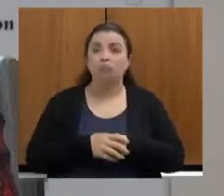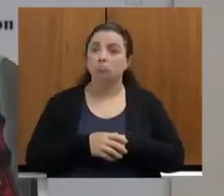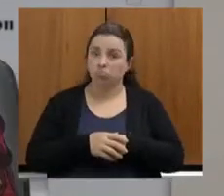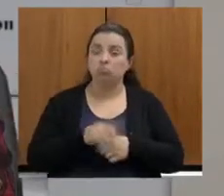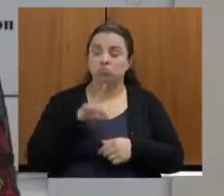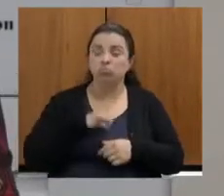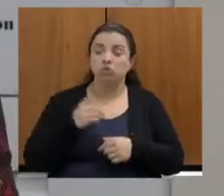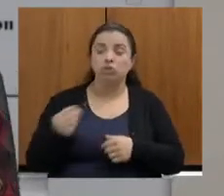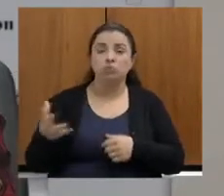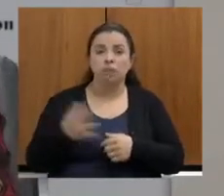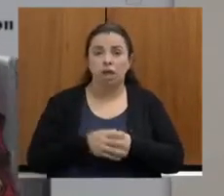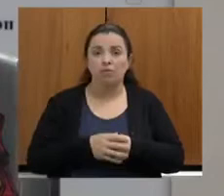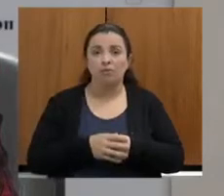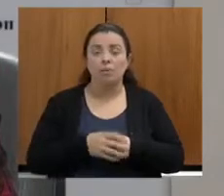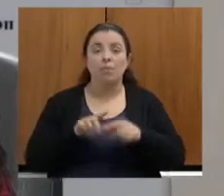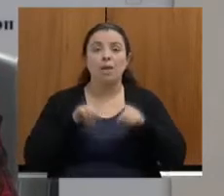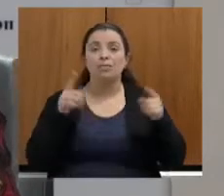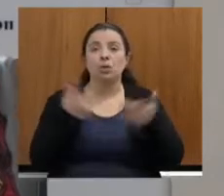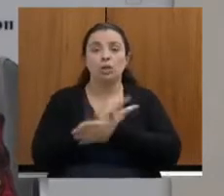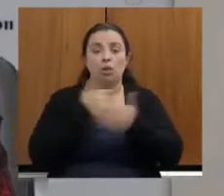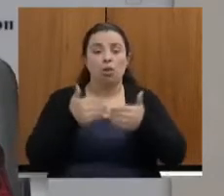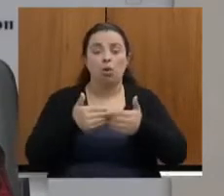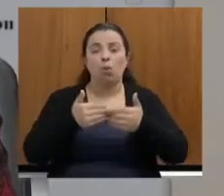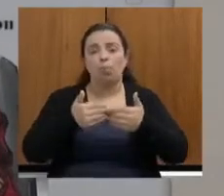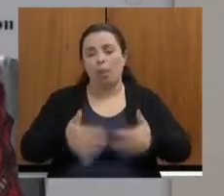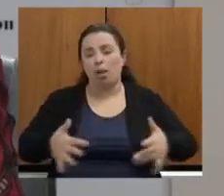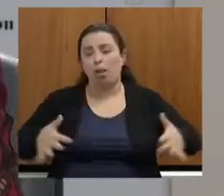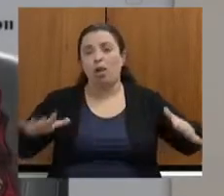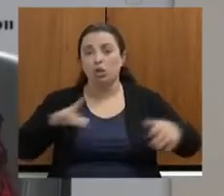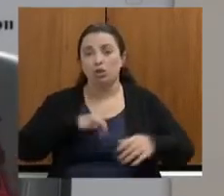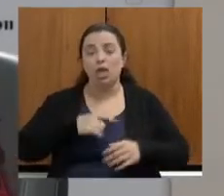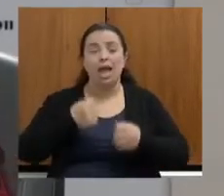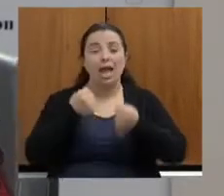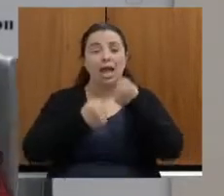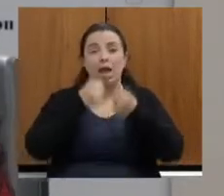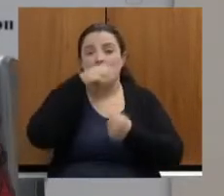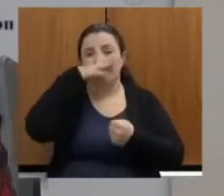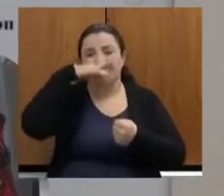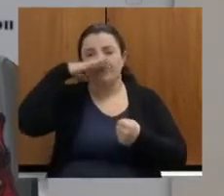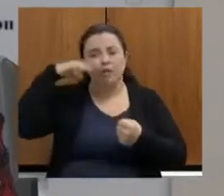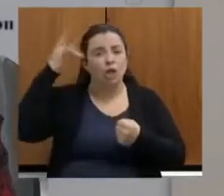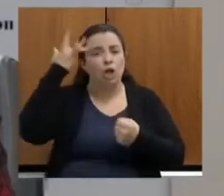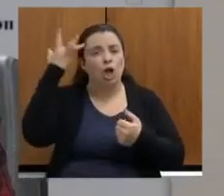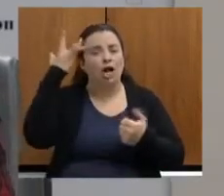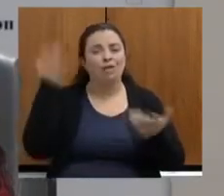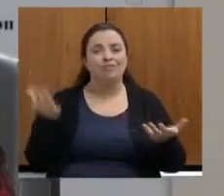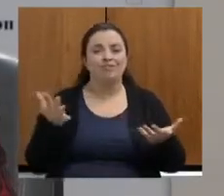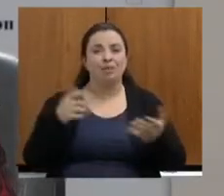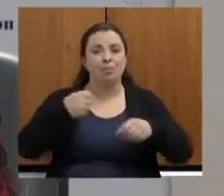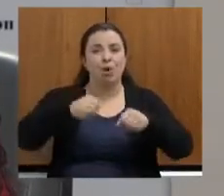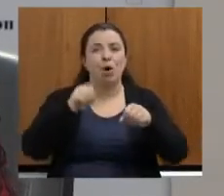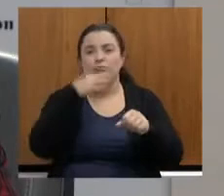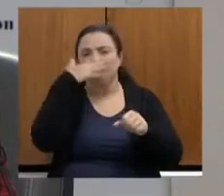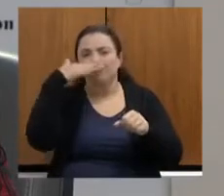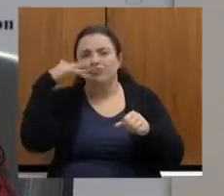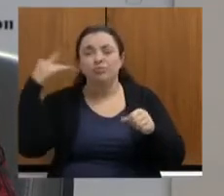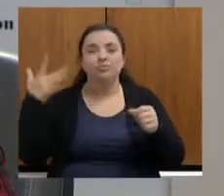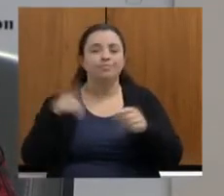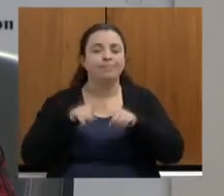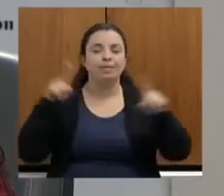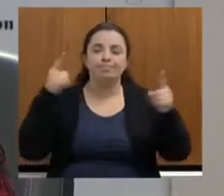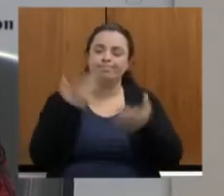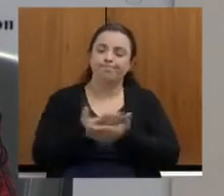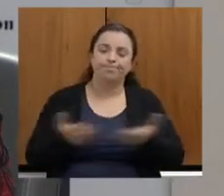é rompimento veio eu com carro zero na garagem duas motos zero então assim viviam meus filhos deviam e tudo aquilo a gente perdeu naquele